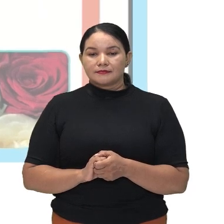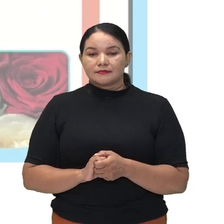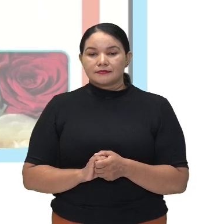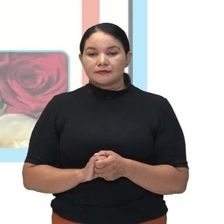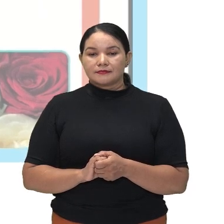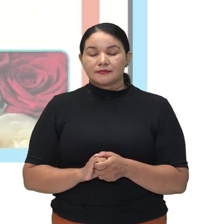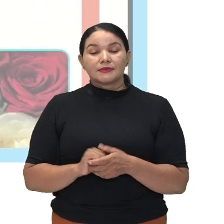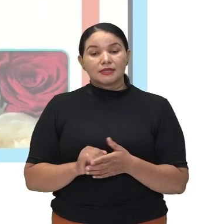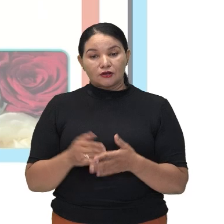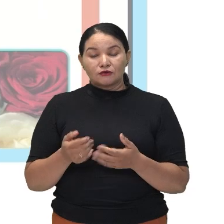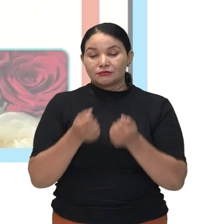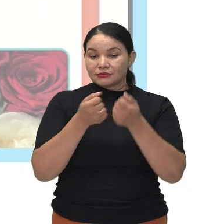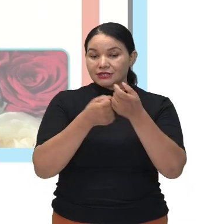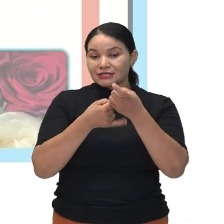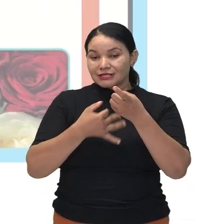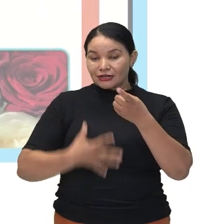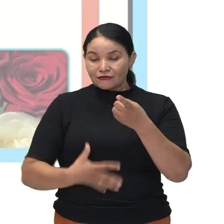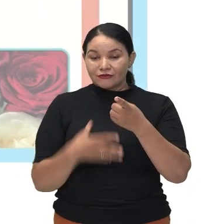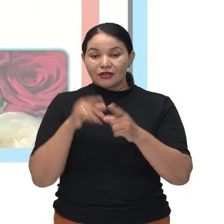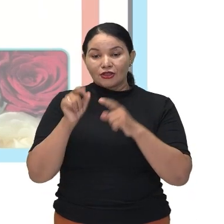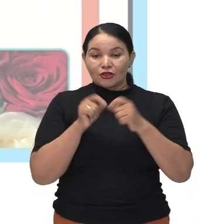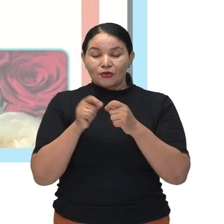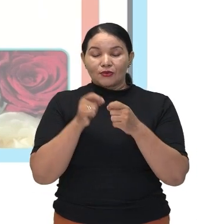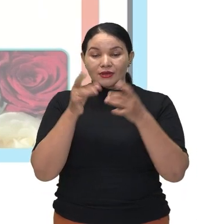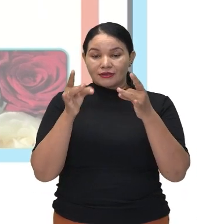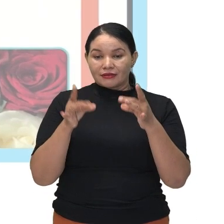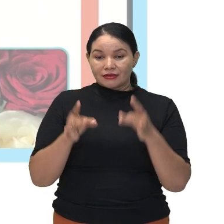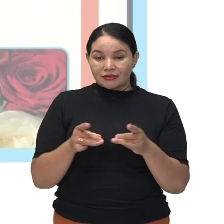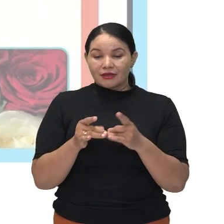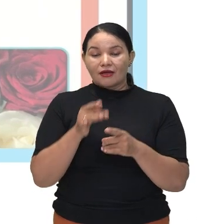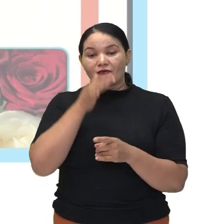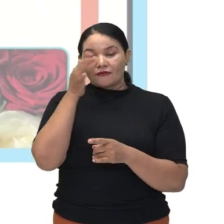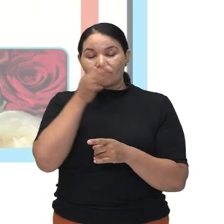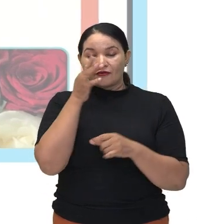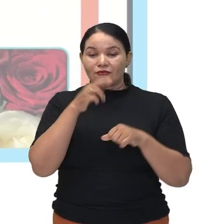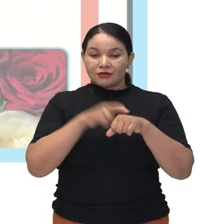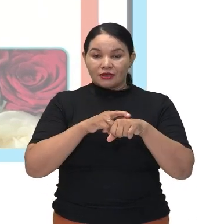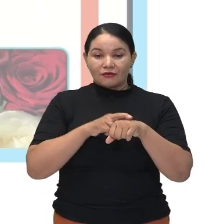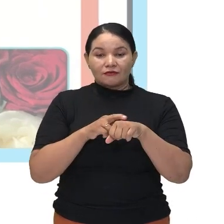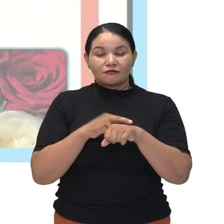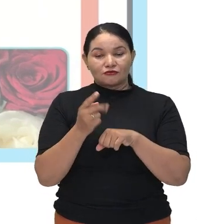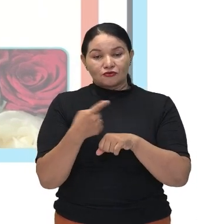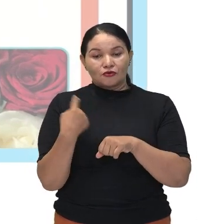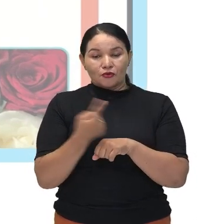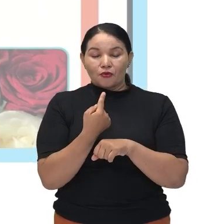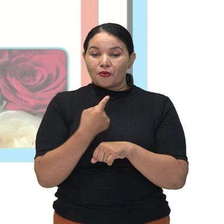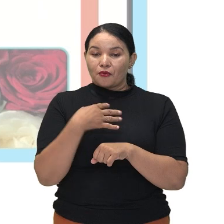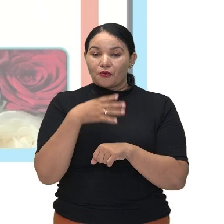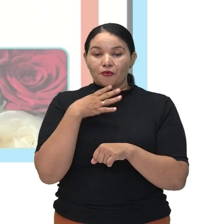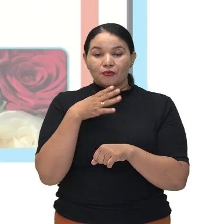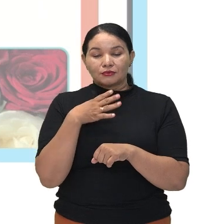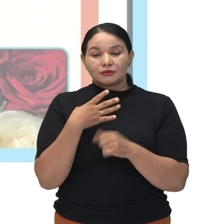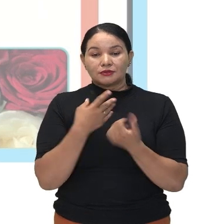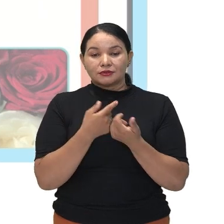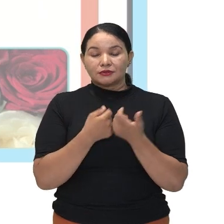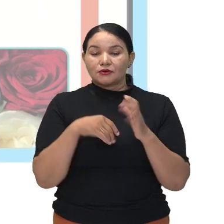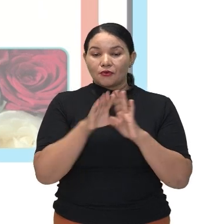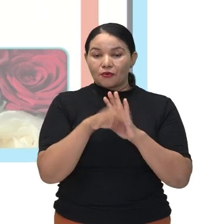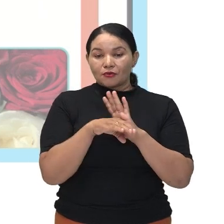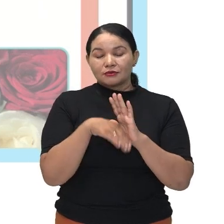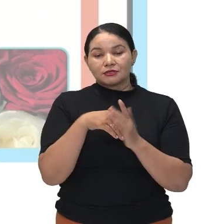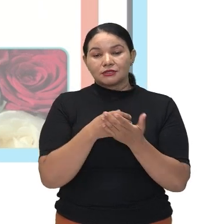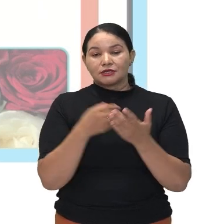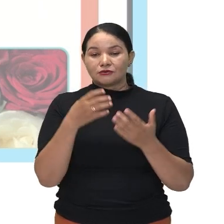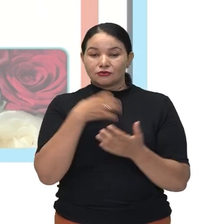ele vai descrevendo essa flor, essas rosas, que a gente acabou de conhecer o conceito de forma mais técnica, de um